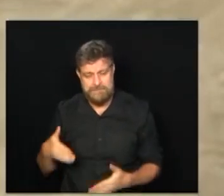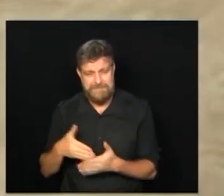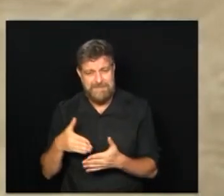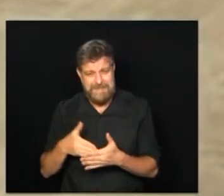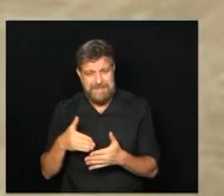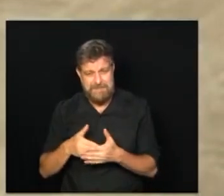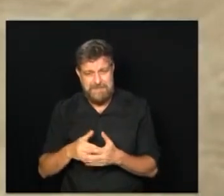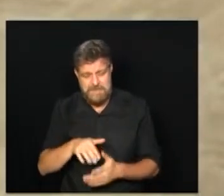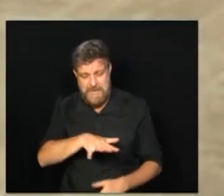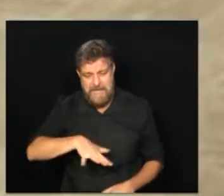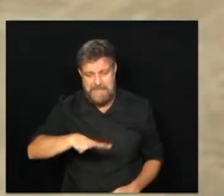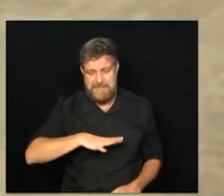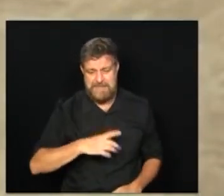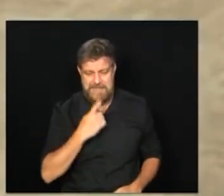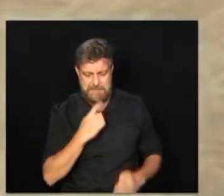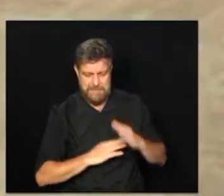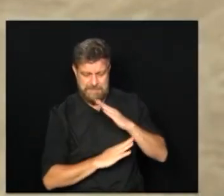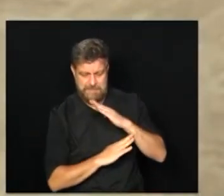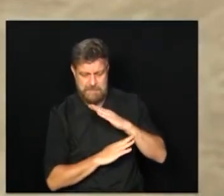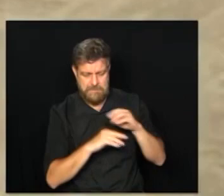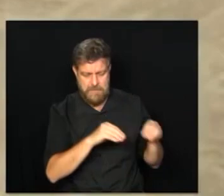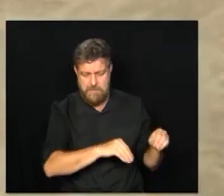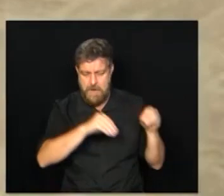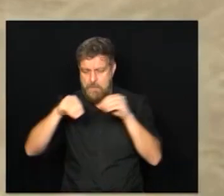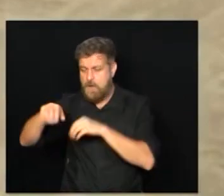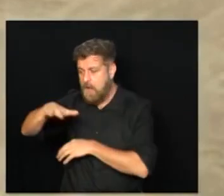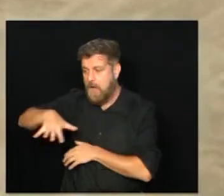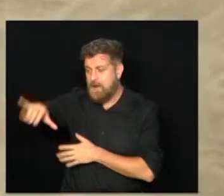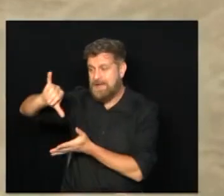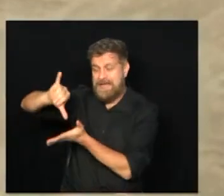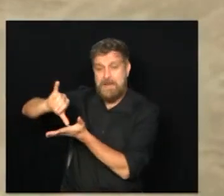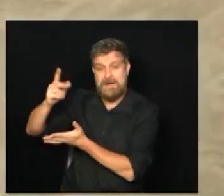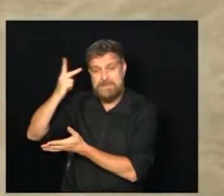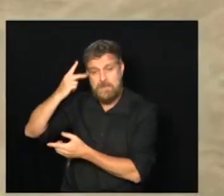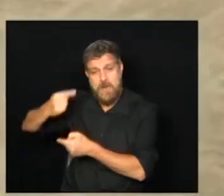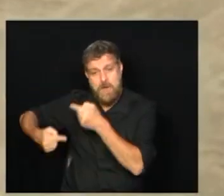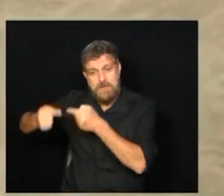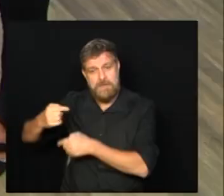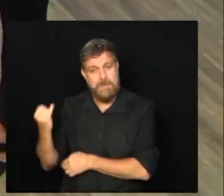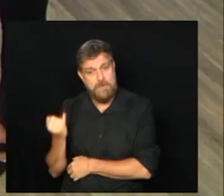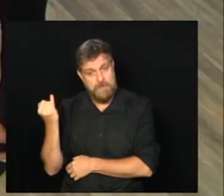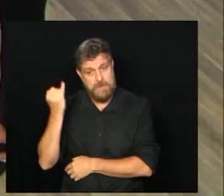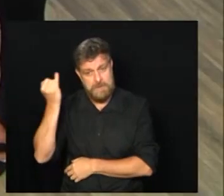do territorial da Câmara para tratar um assunto extremamente importante para todo o município.